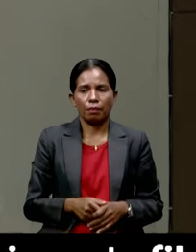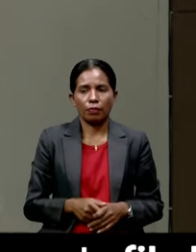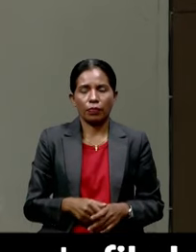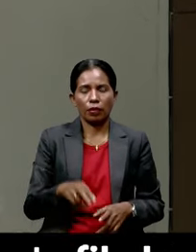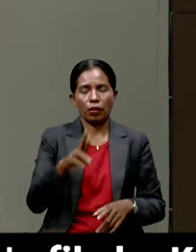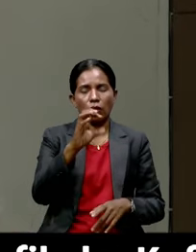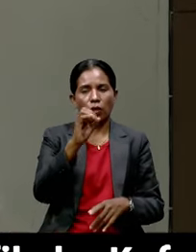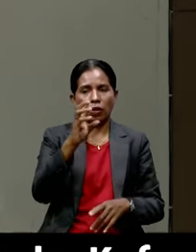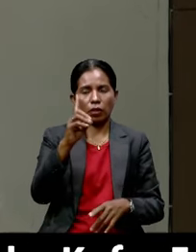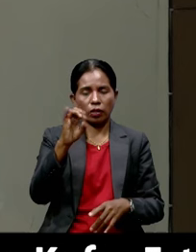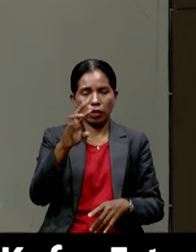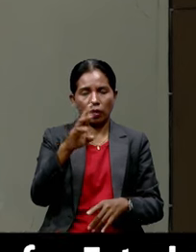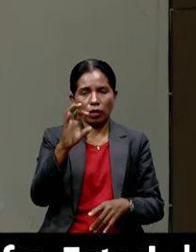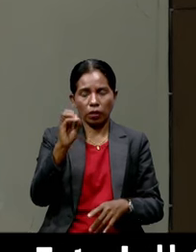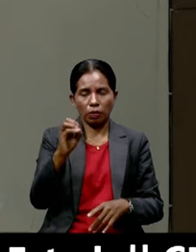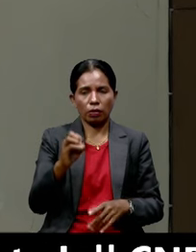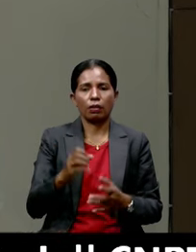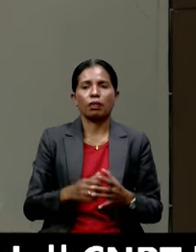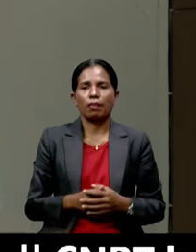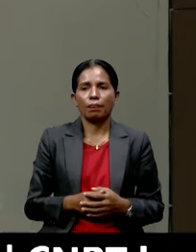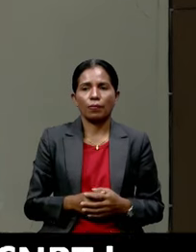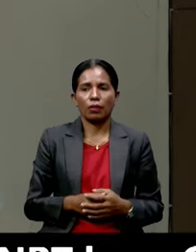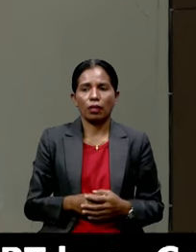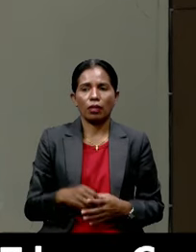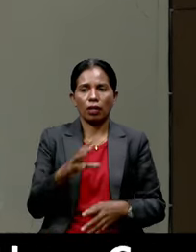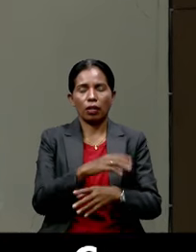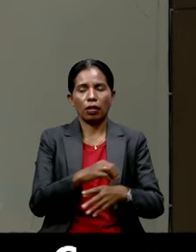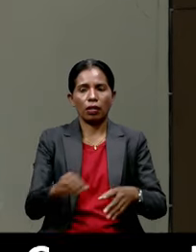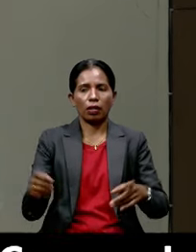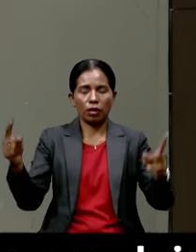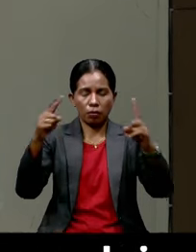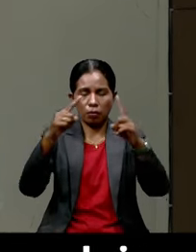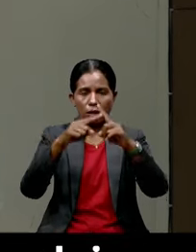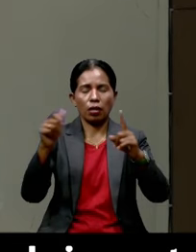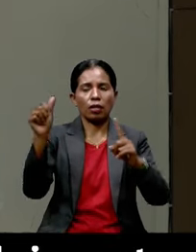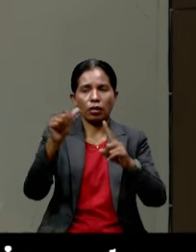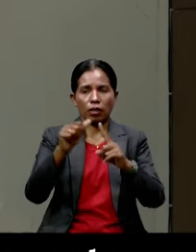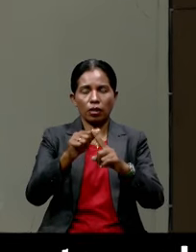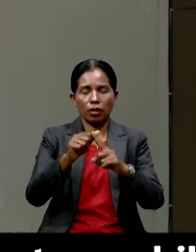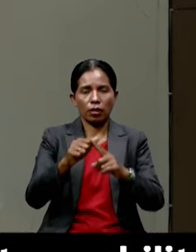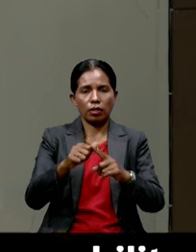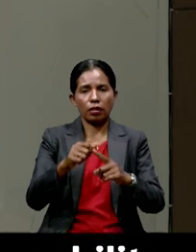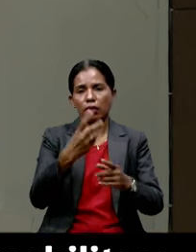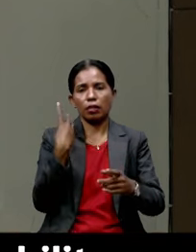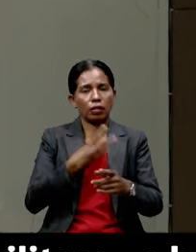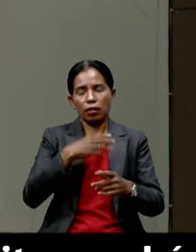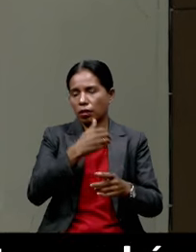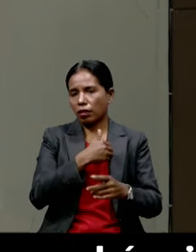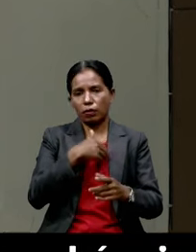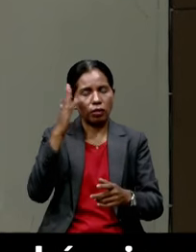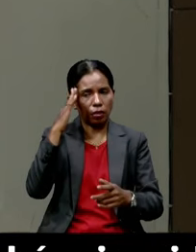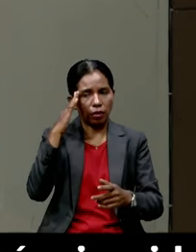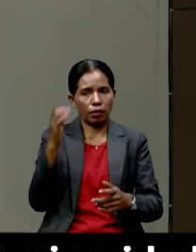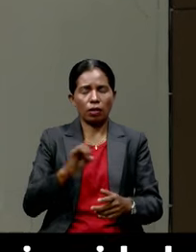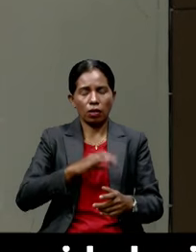Roteiro. Roteiro é, ainda bem, cada setor, nem a tuba atinge, nem sai, está lá tendo. Então,